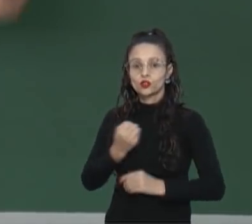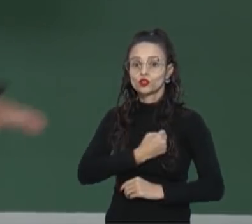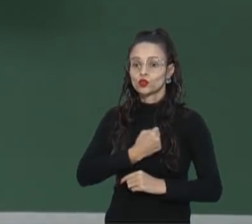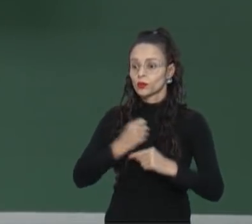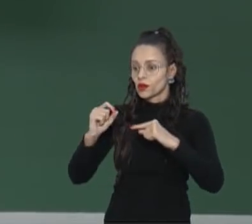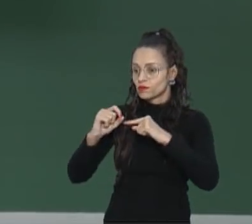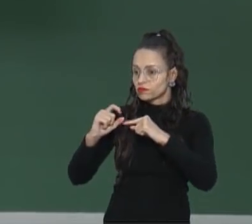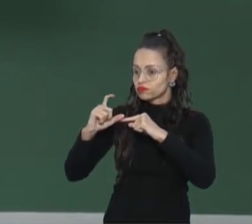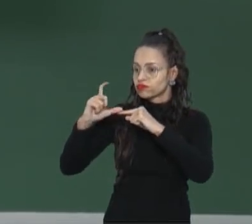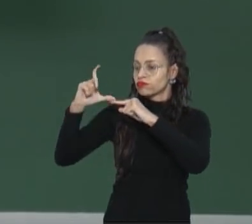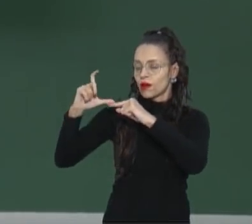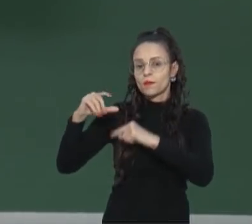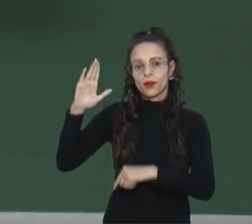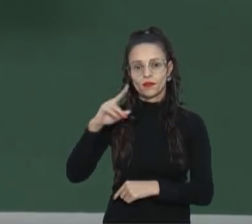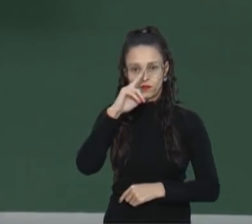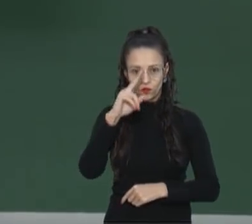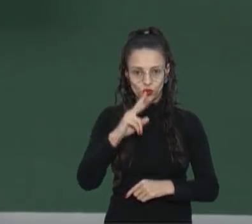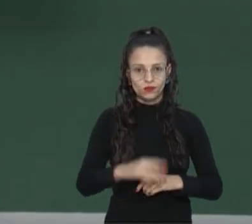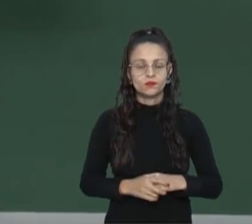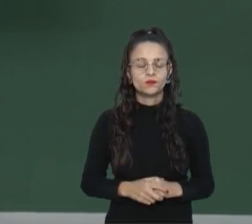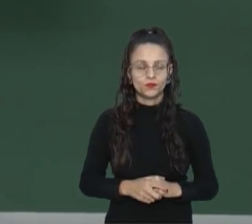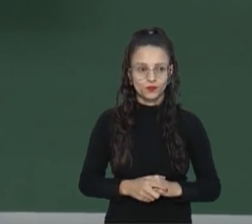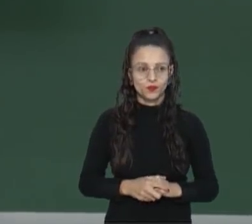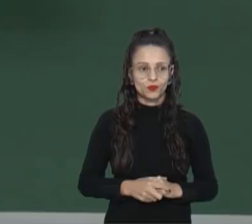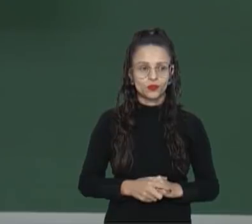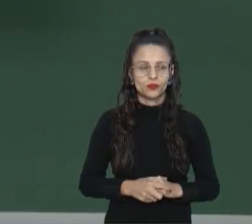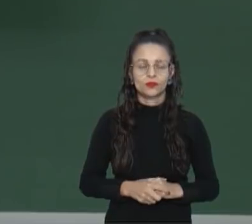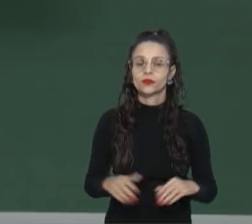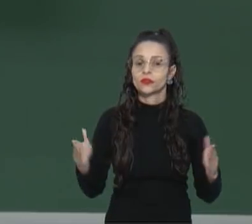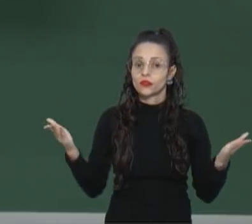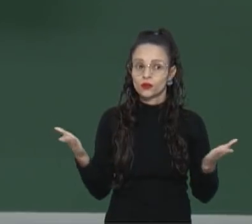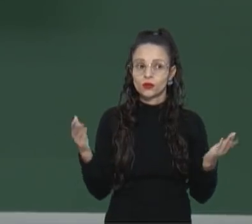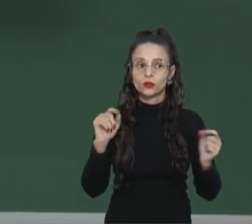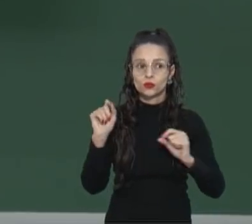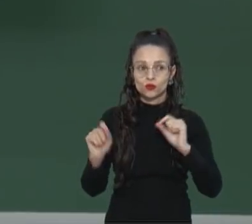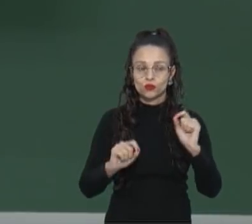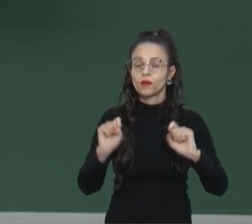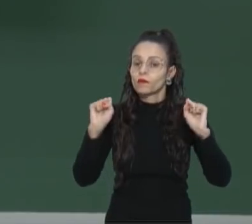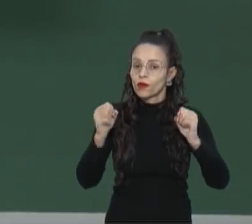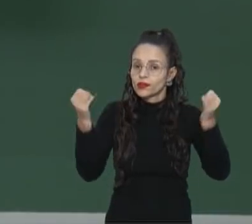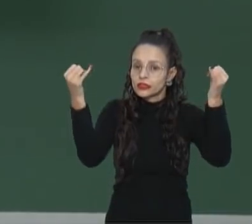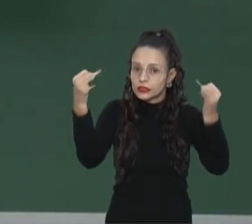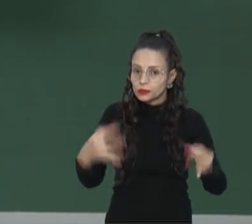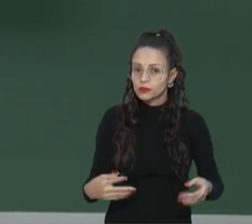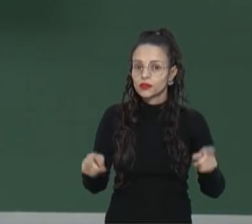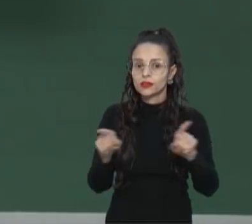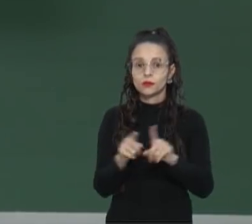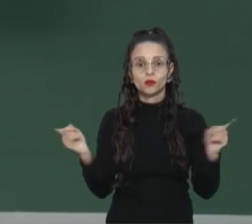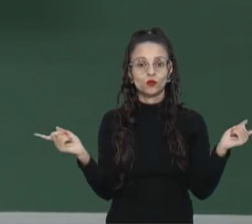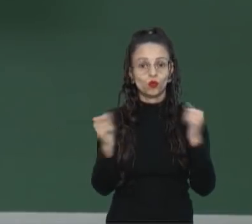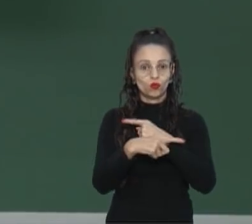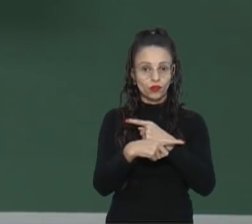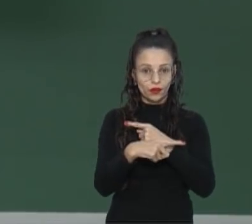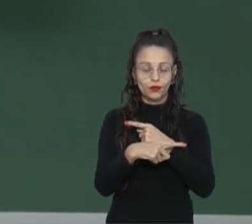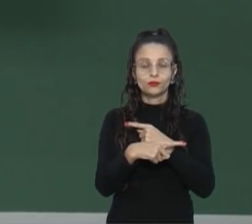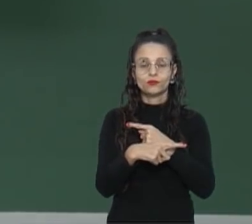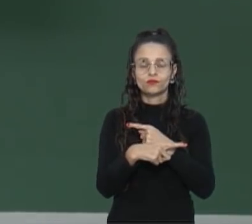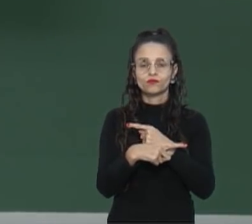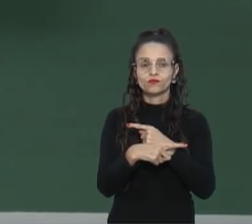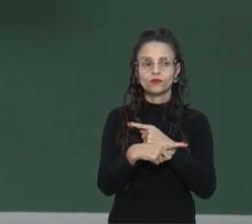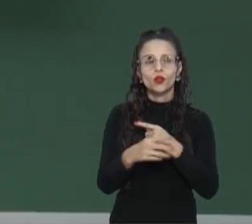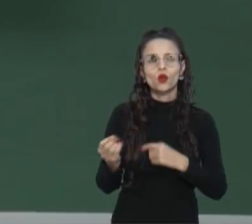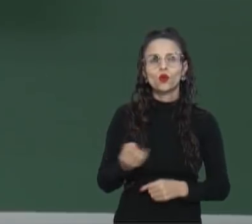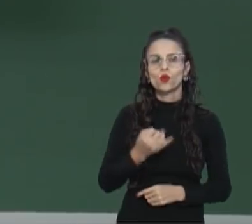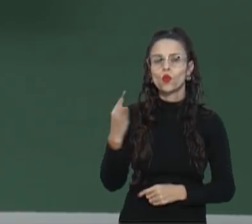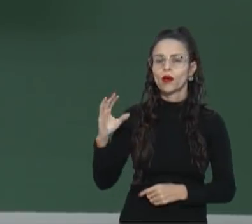mais forte é a base, correto? Agora, eu posso falar também do contrário, da quantidade de